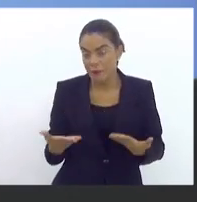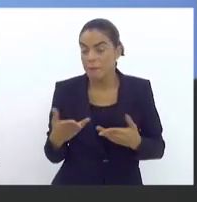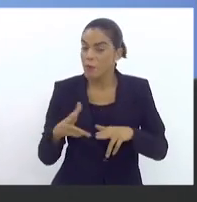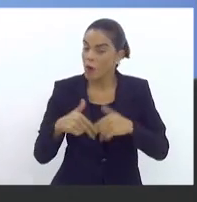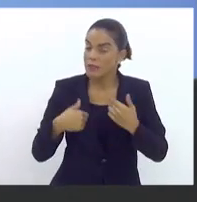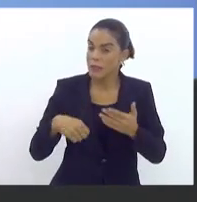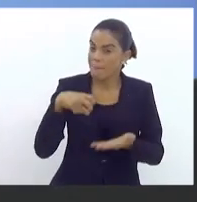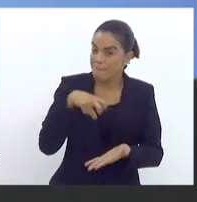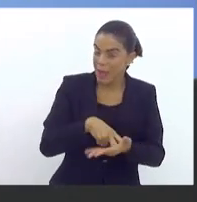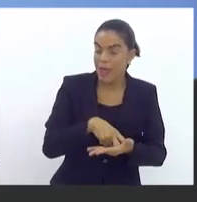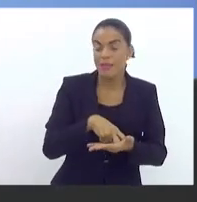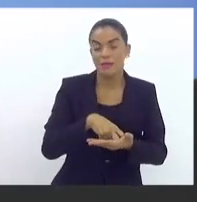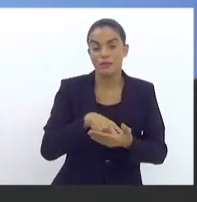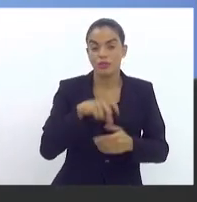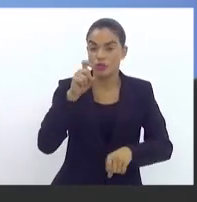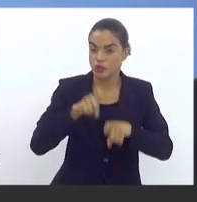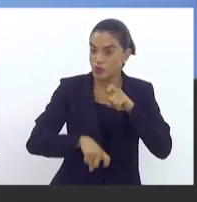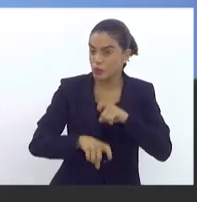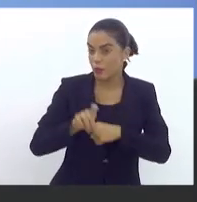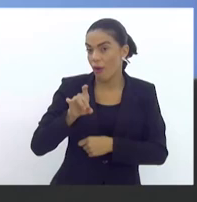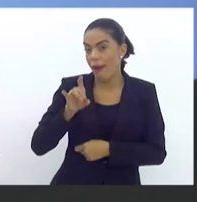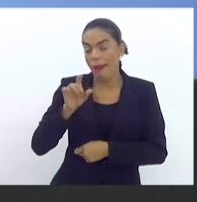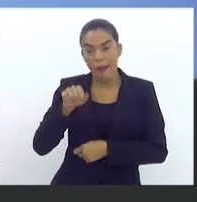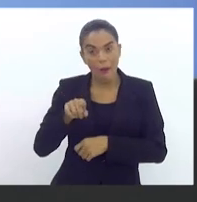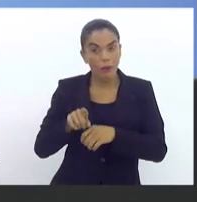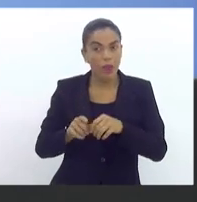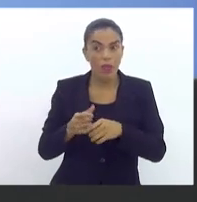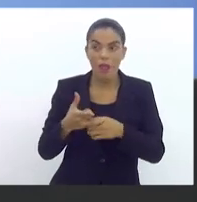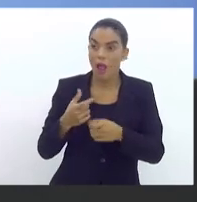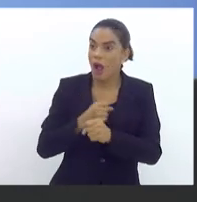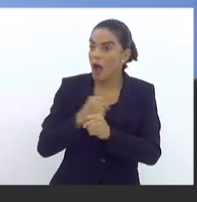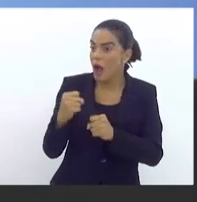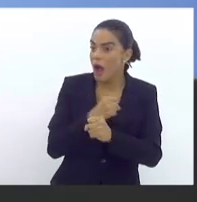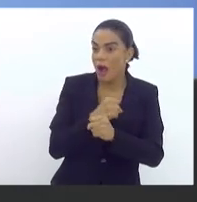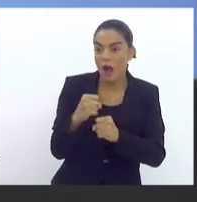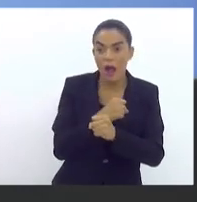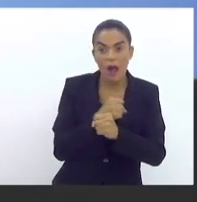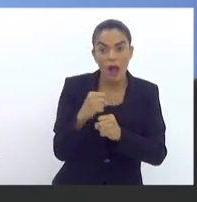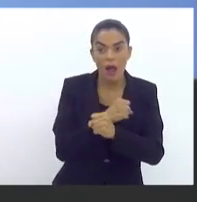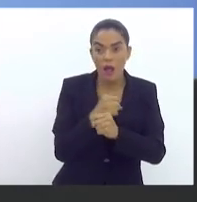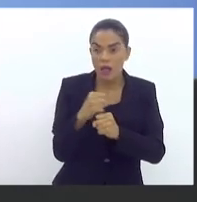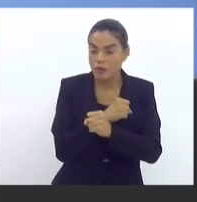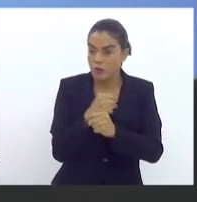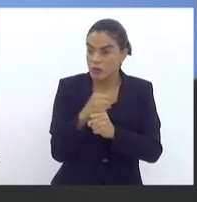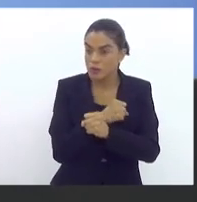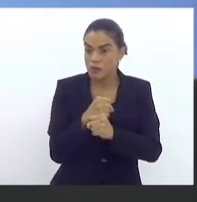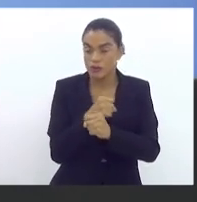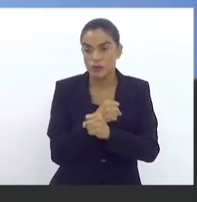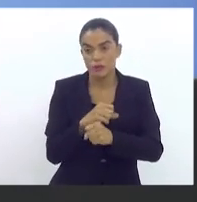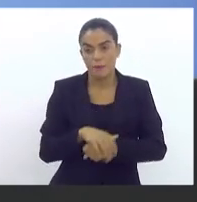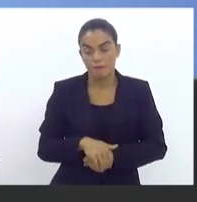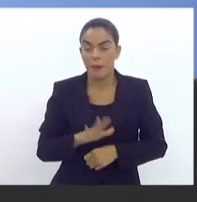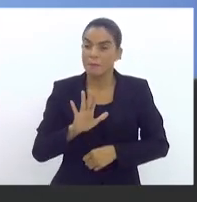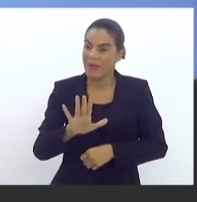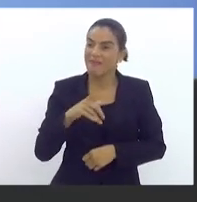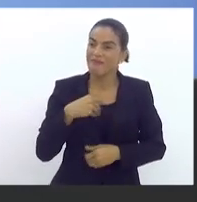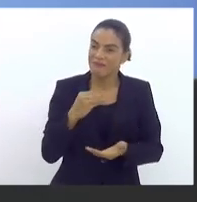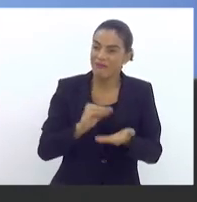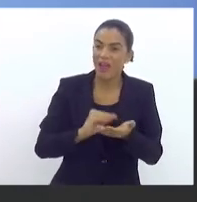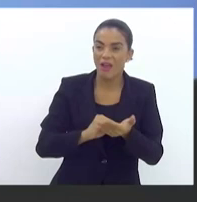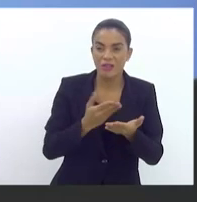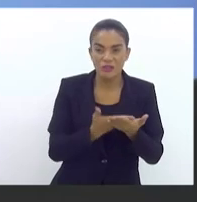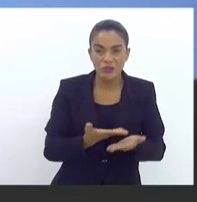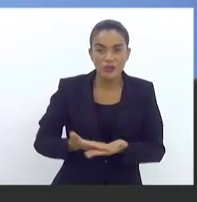do estupro principalmente vulnerável É uma pena altíssima né mas repito nós temos muita controversa ainda na doutrina